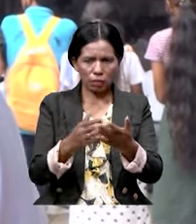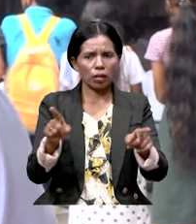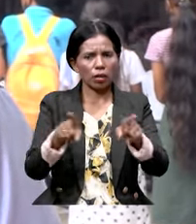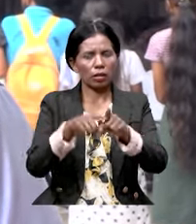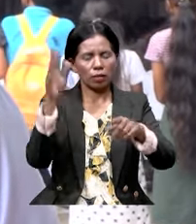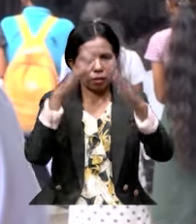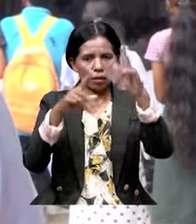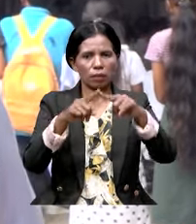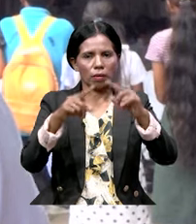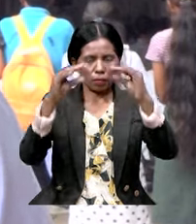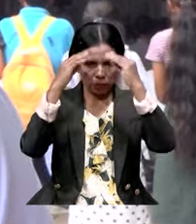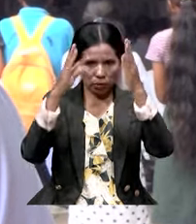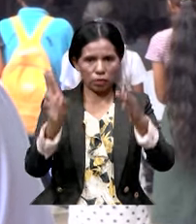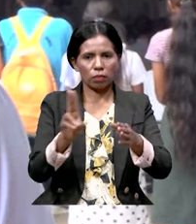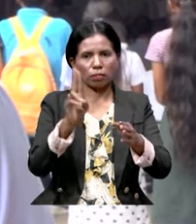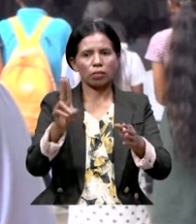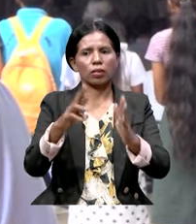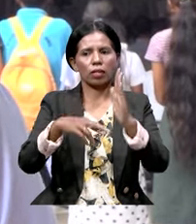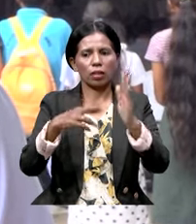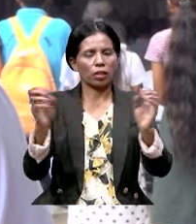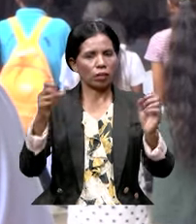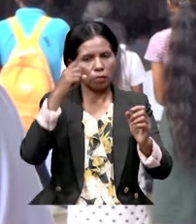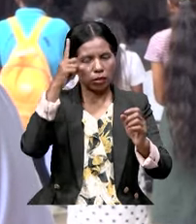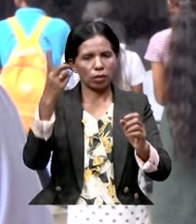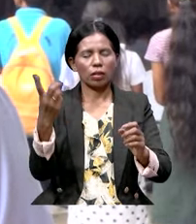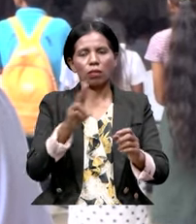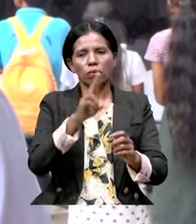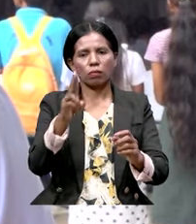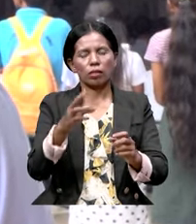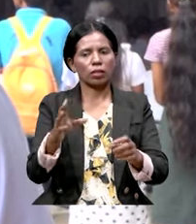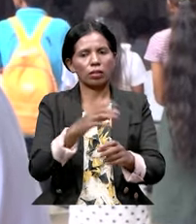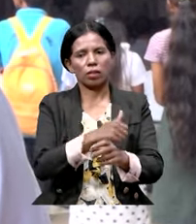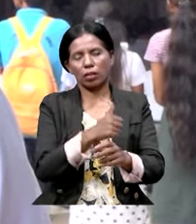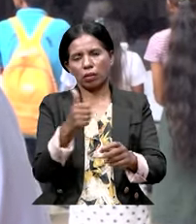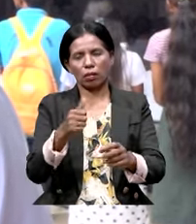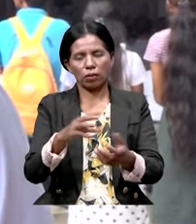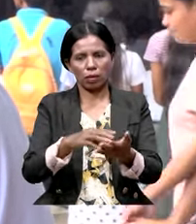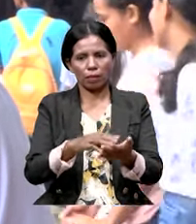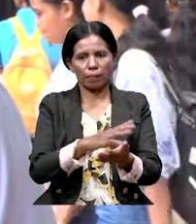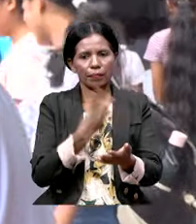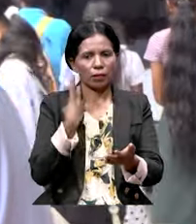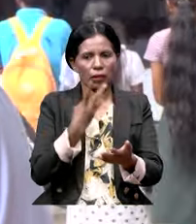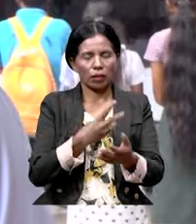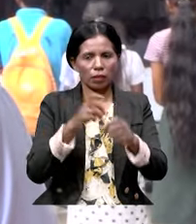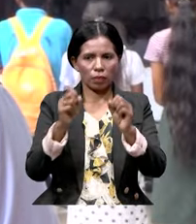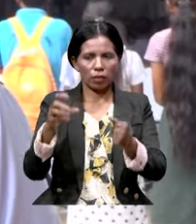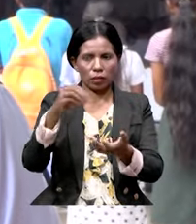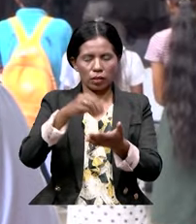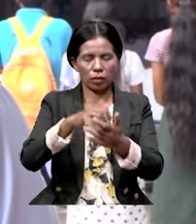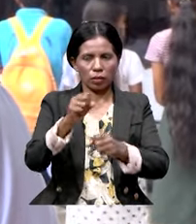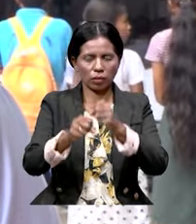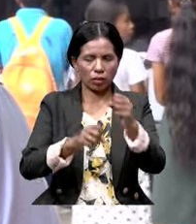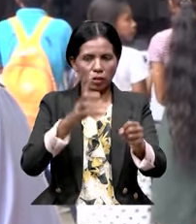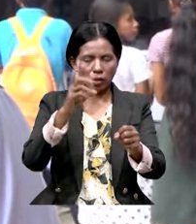mas no dar professor sempre usa maneira. Se nem ela compreende, nem tu usa maneira, sei lá o que tu bela nem compreende. Não, e te bela garante bem ir a sociedade a